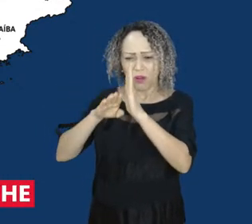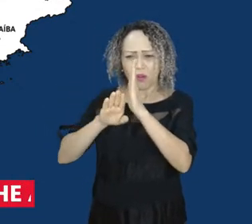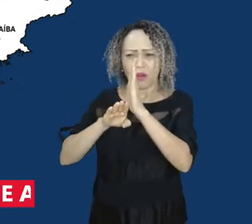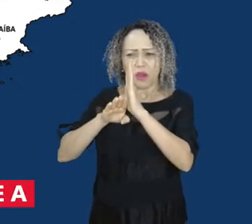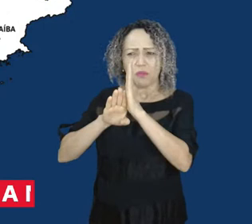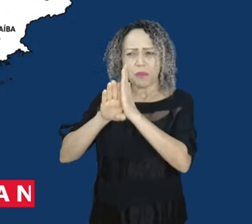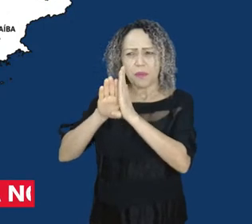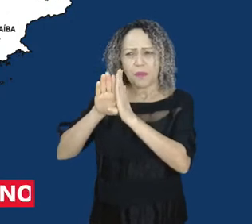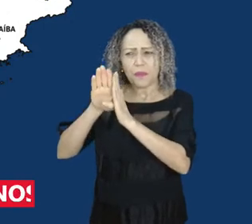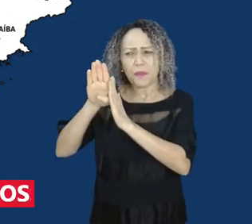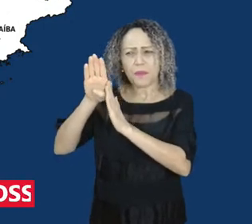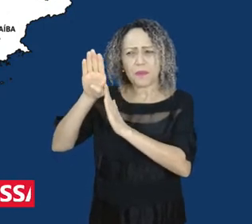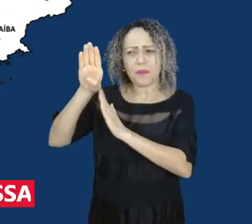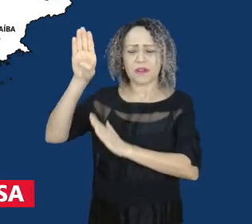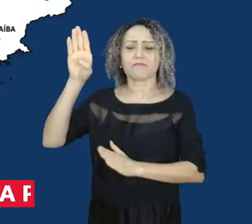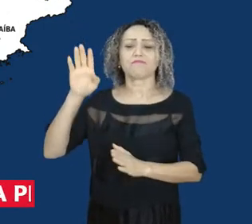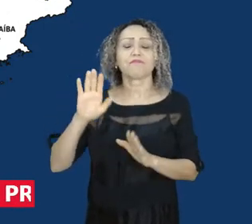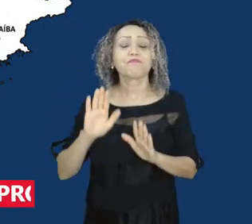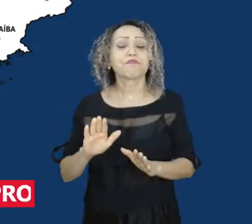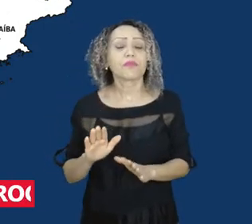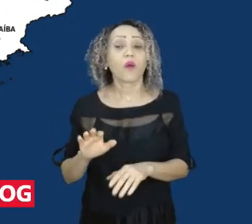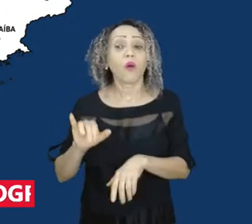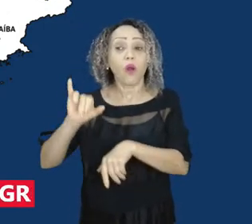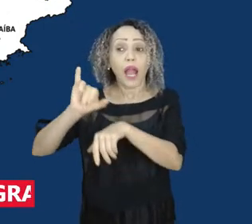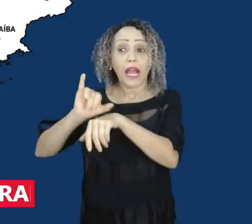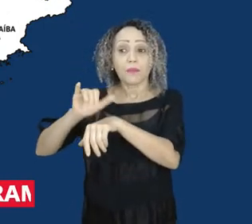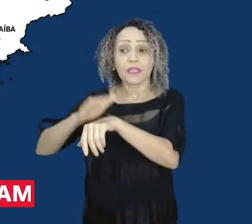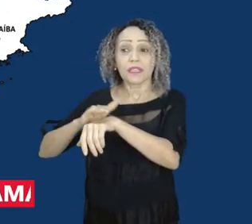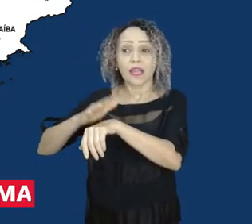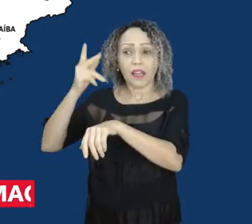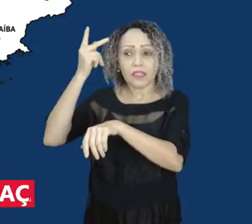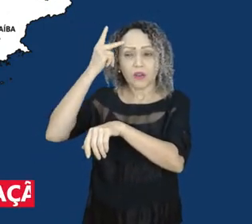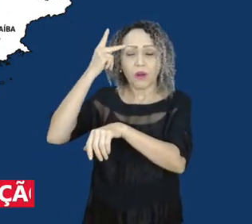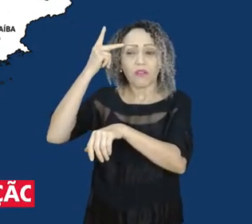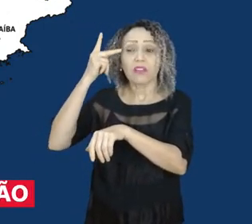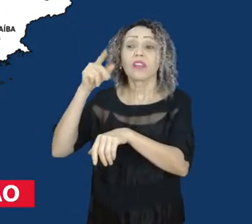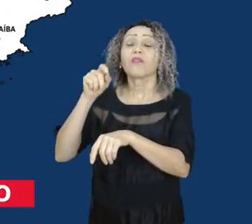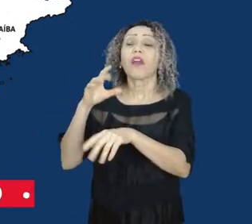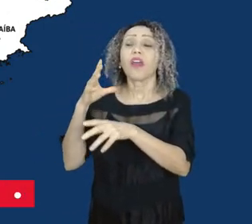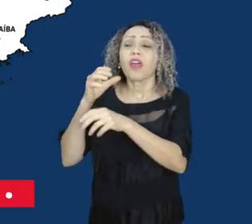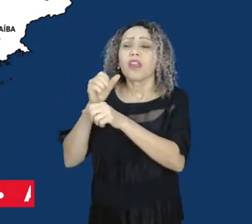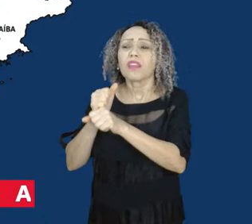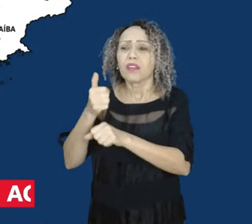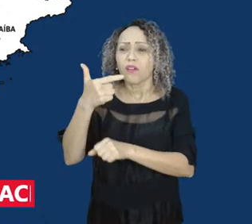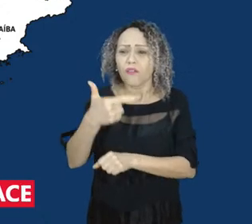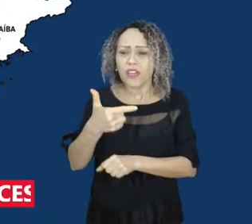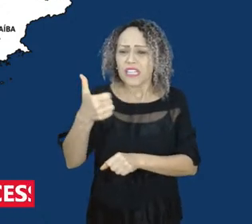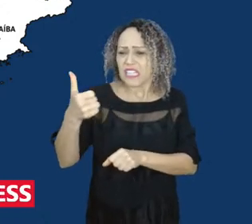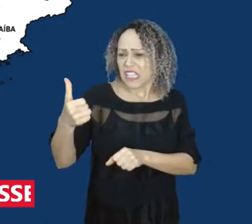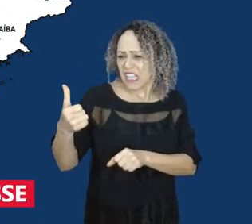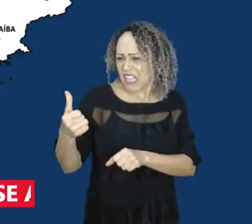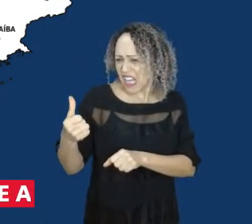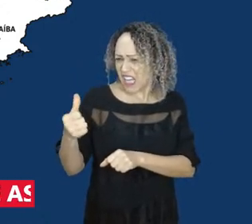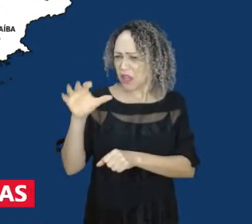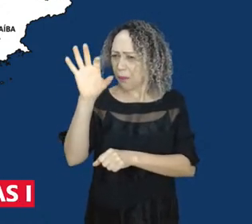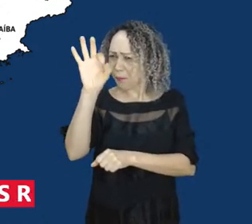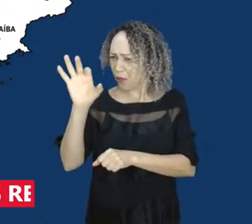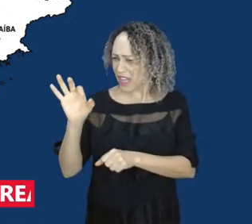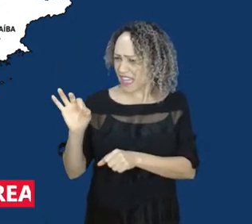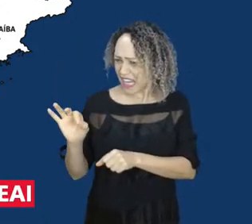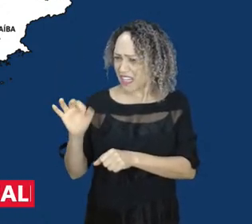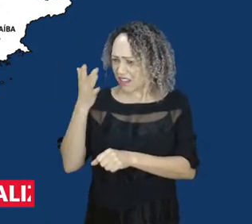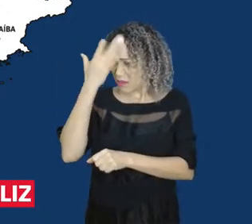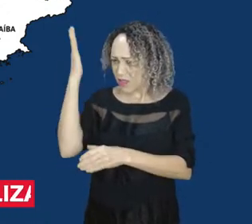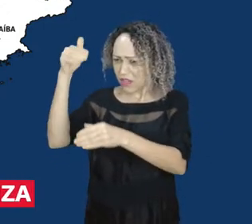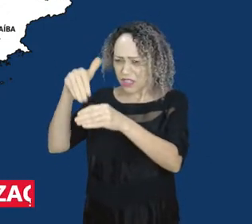uma dimensão, a capital paulista concentra aí 26% do eleitorado paulista e possui o maior